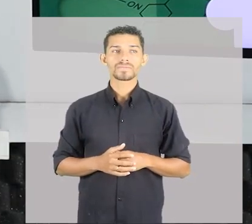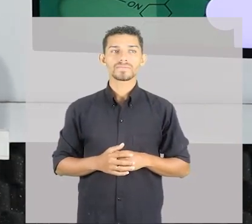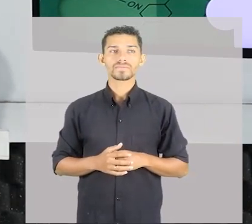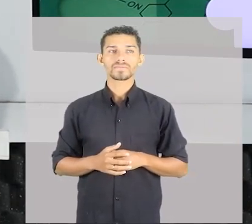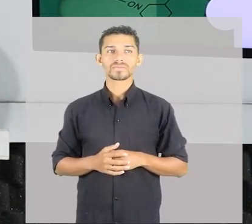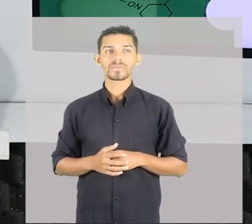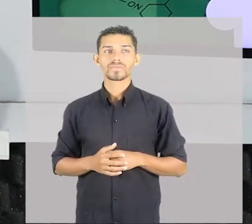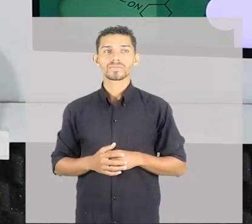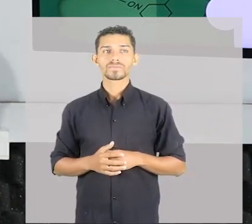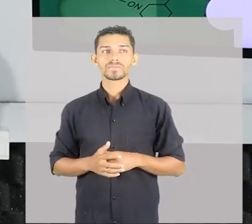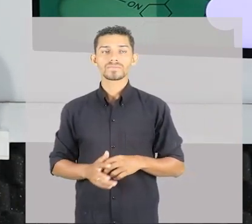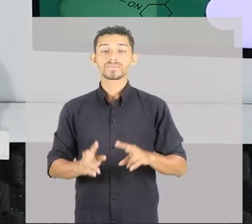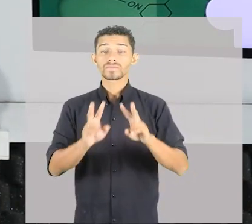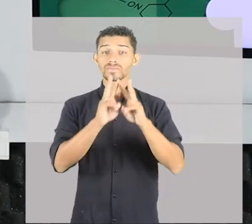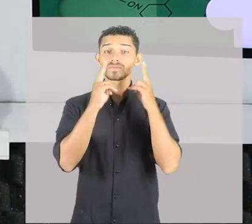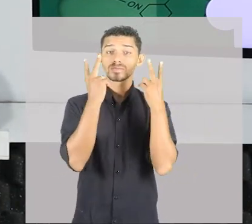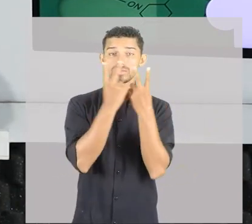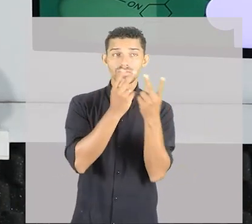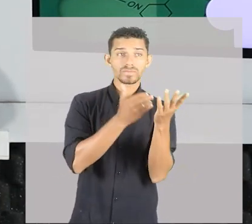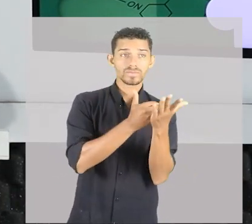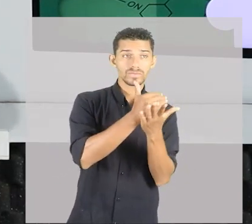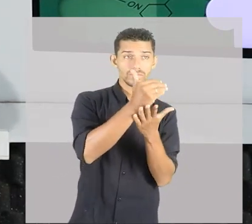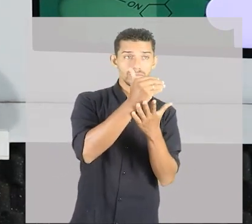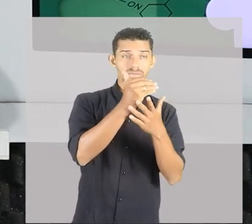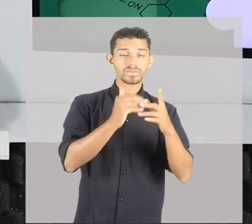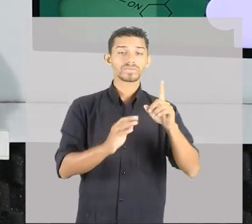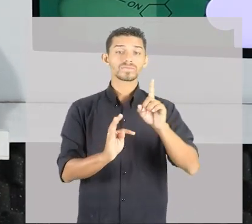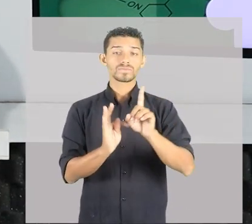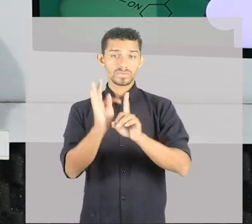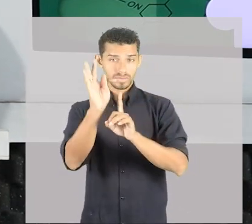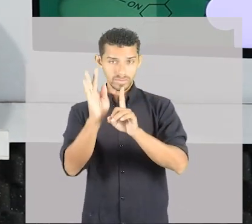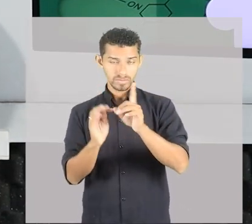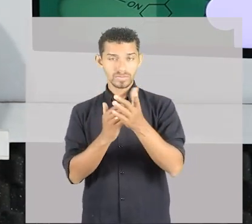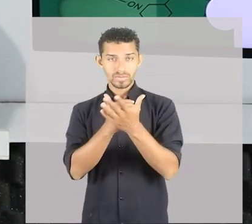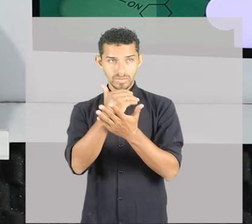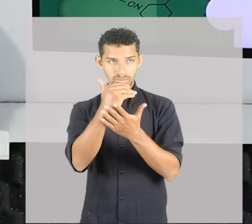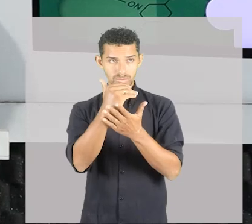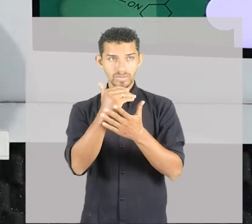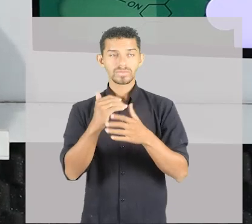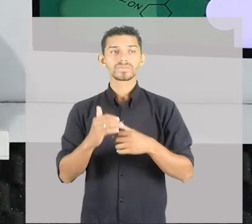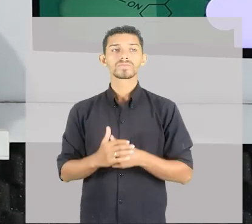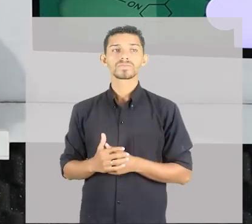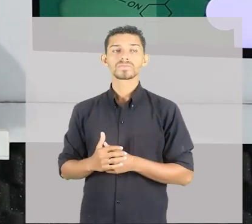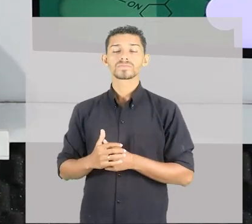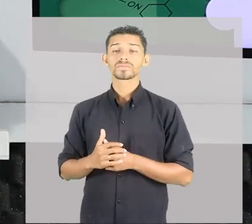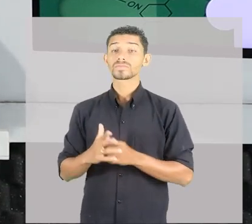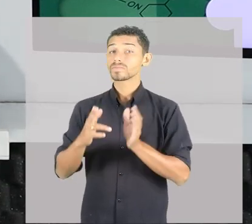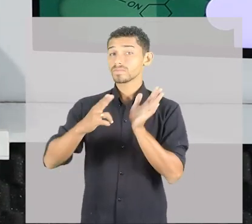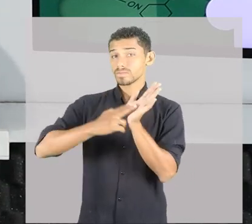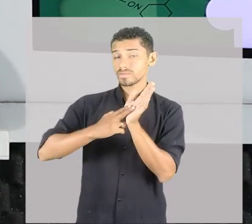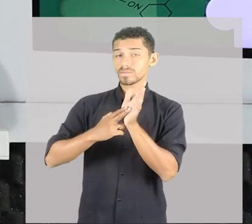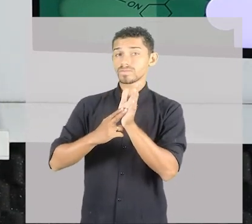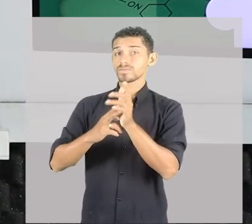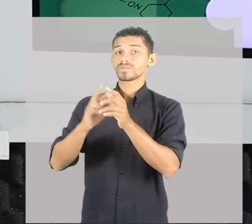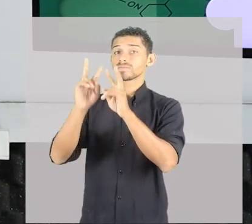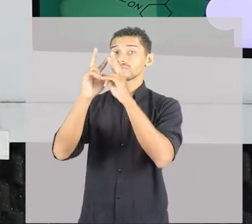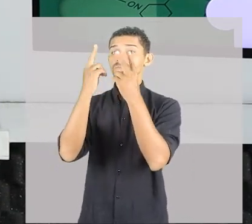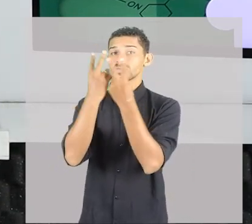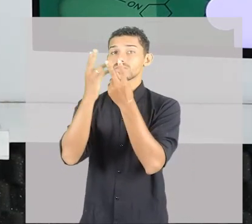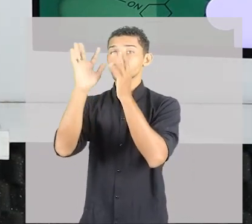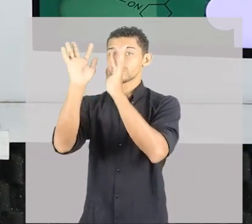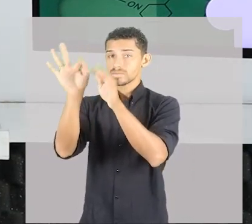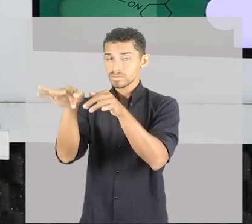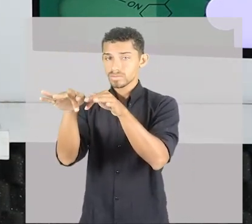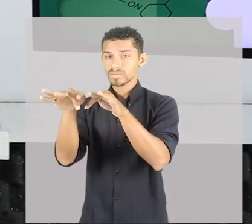sobra volume Inicial por temperatura inicial é igual a volume final por temperatura